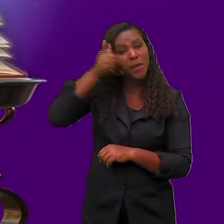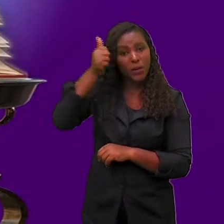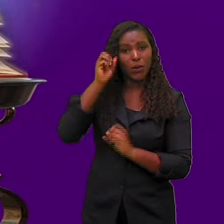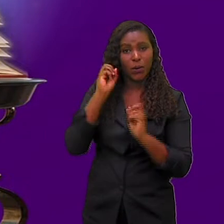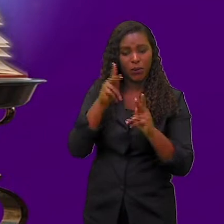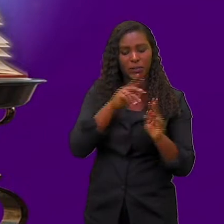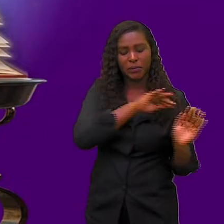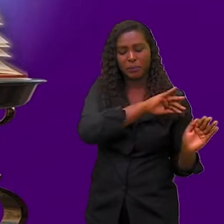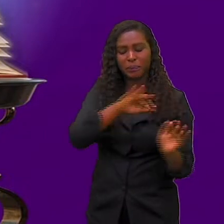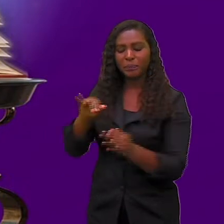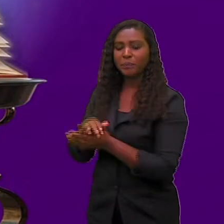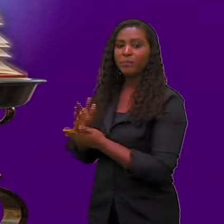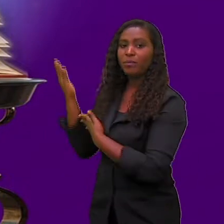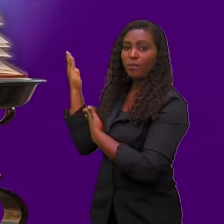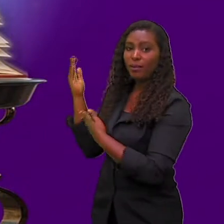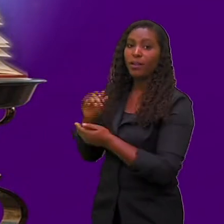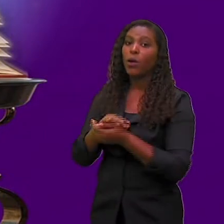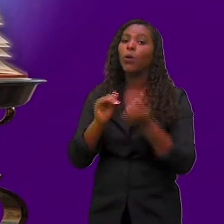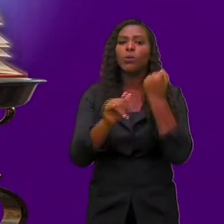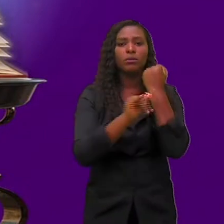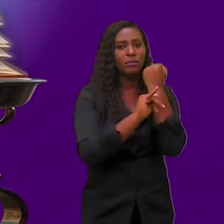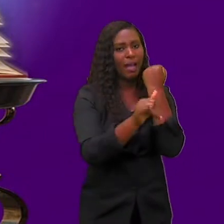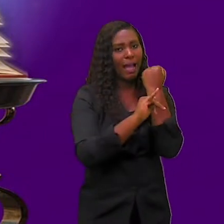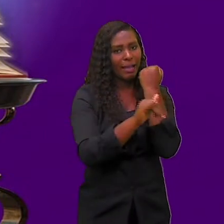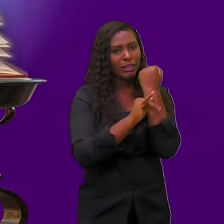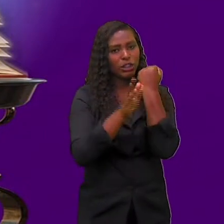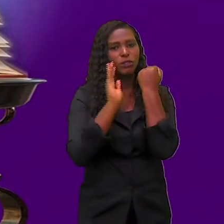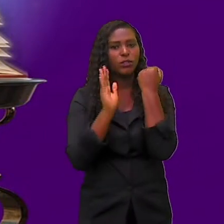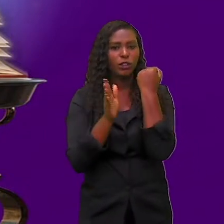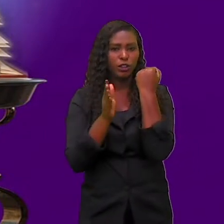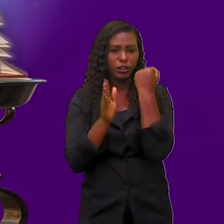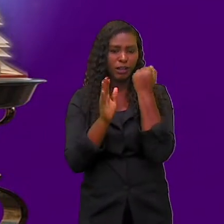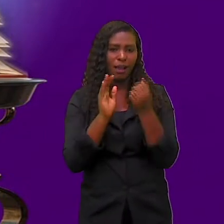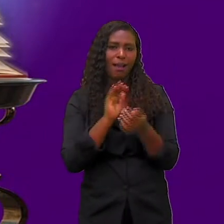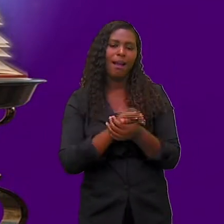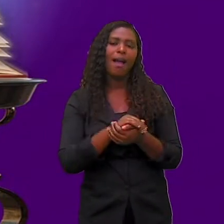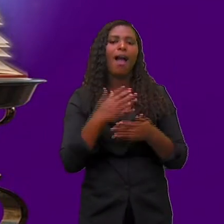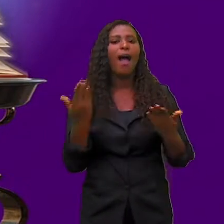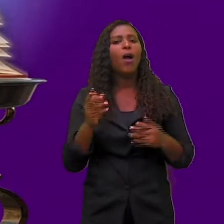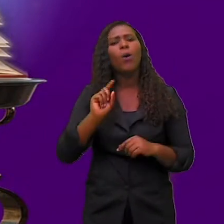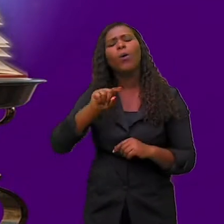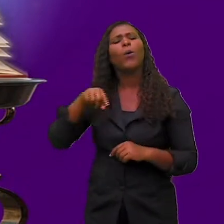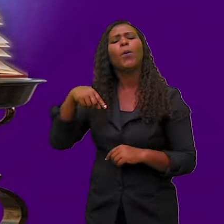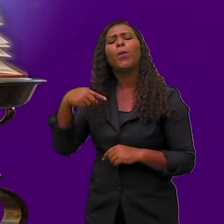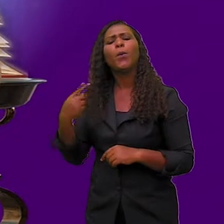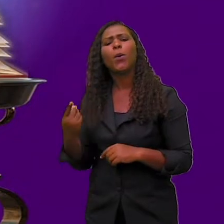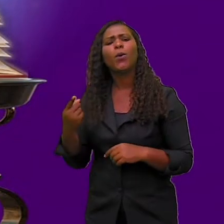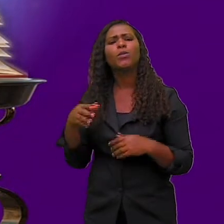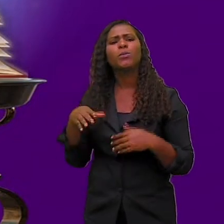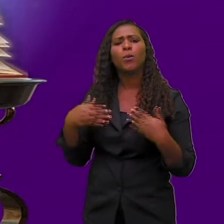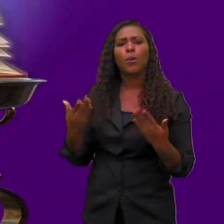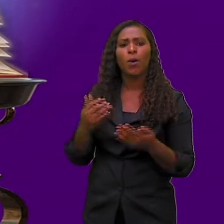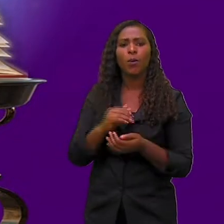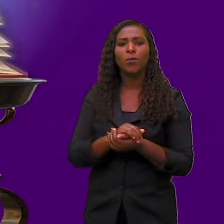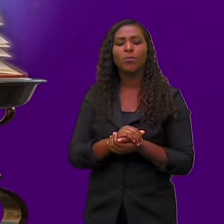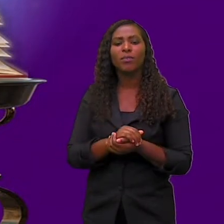falei aí do texto narrativo, né? Vamos falar agora de alguns elementos que o texto narrativo